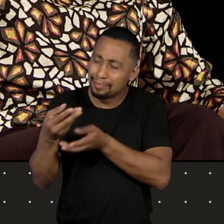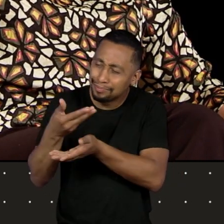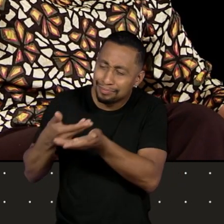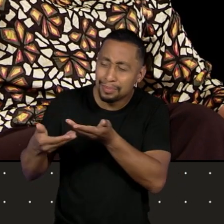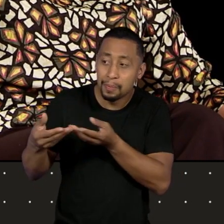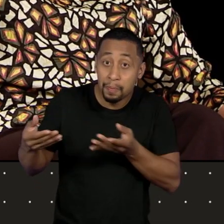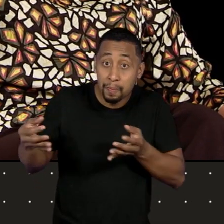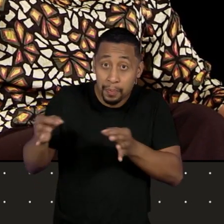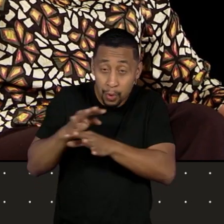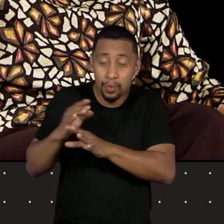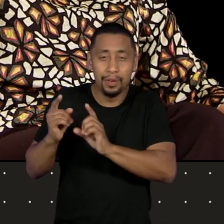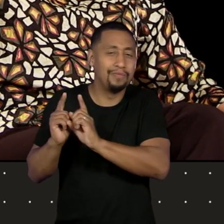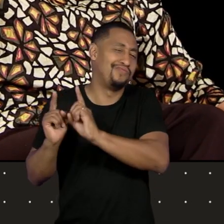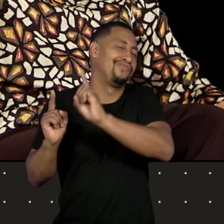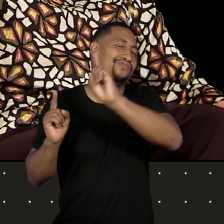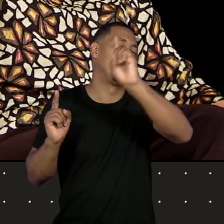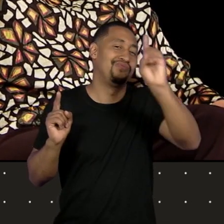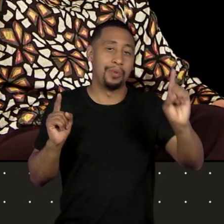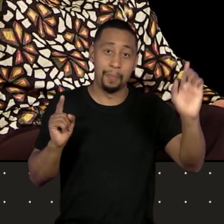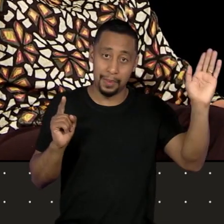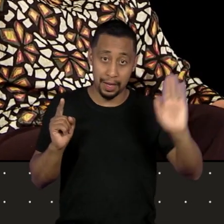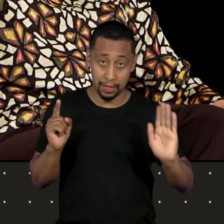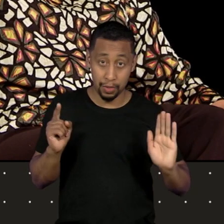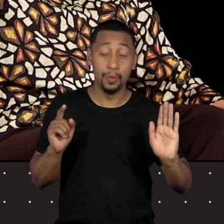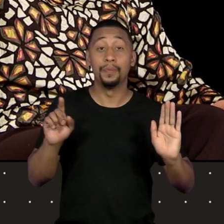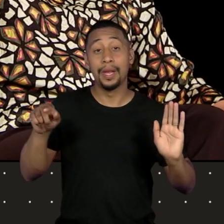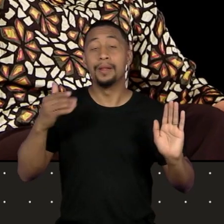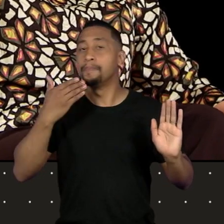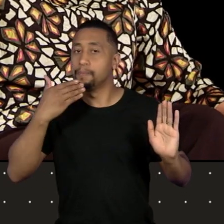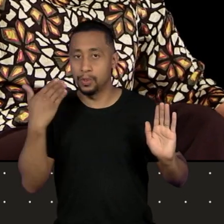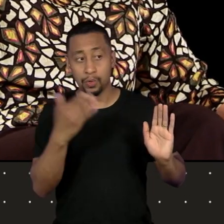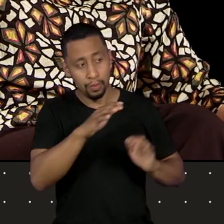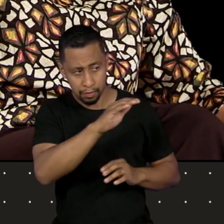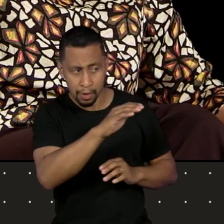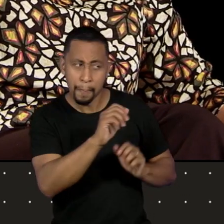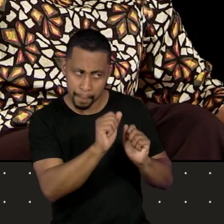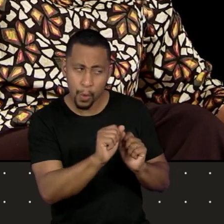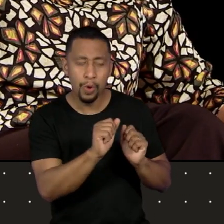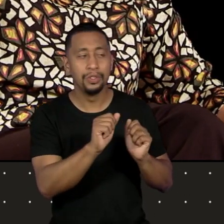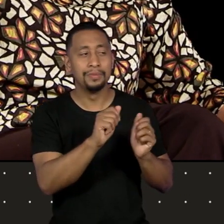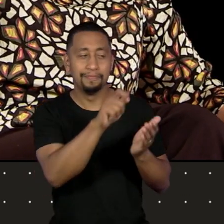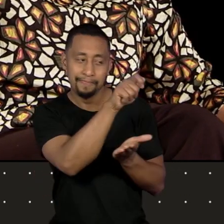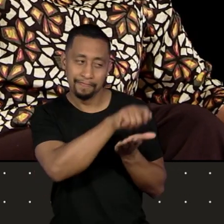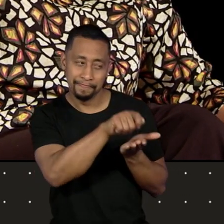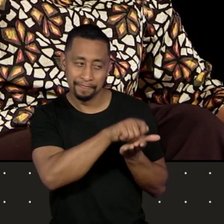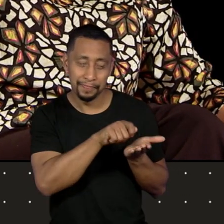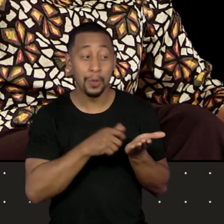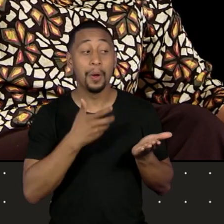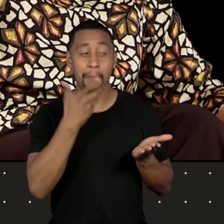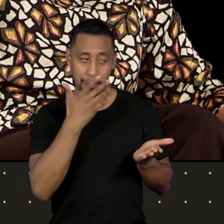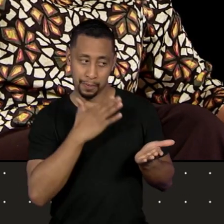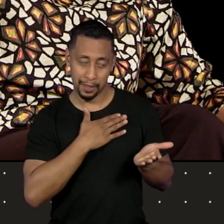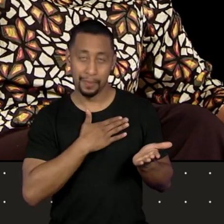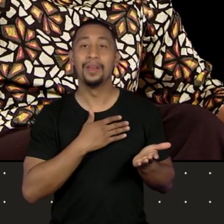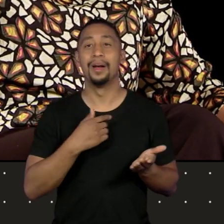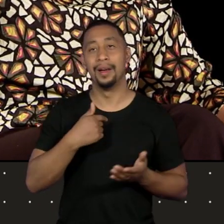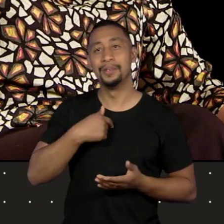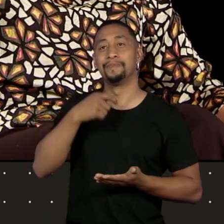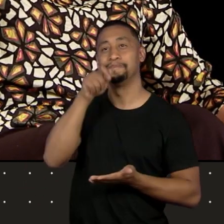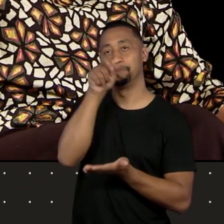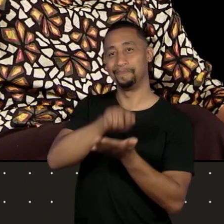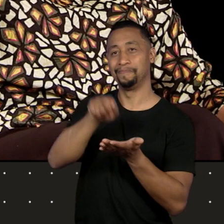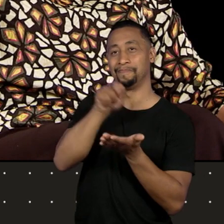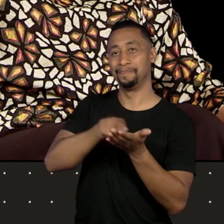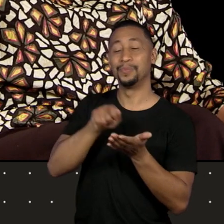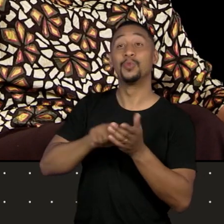fizesse uma música para ela, porque ela estava pensando realmente em começar uma carreira séria como cantora, como intérprete. E eu compus